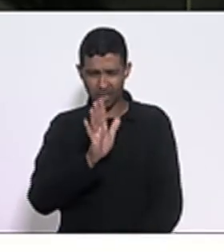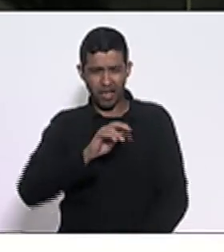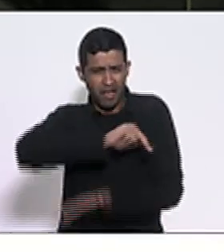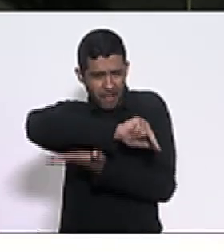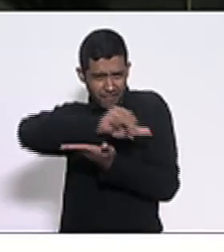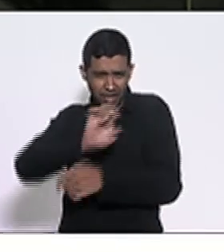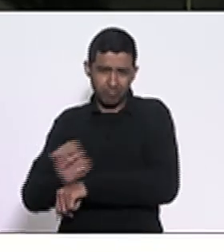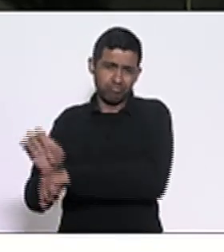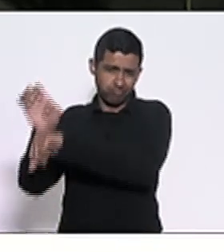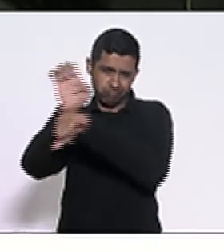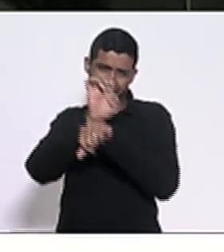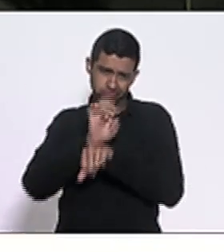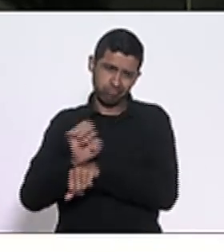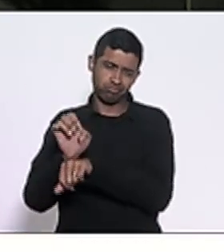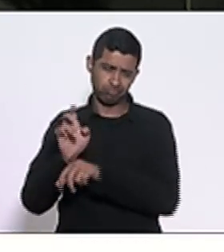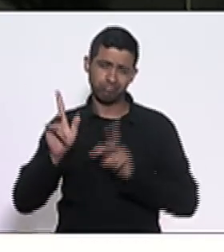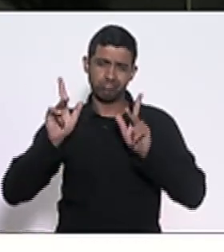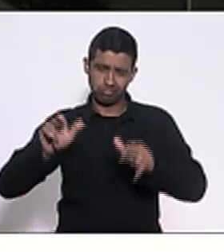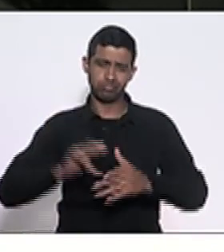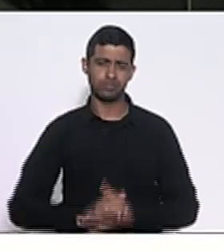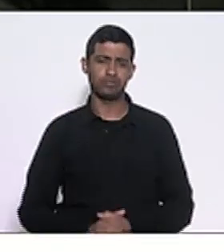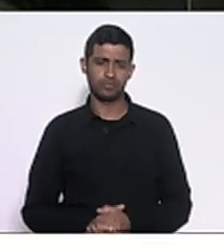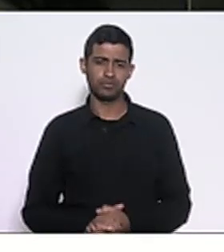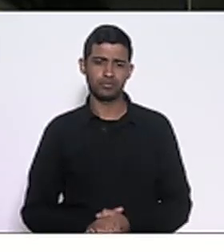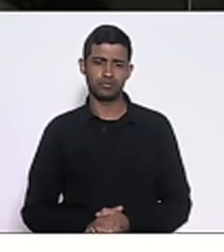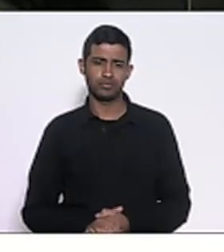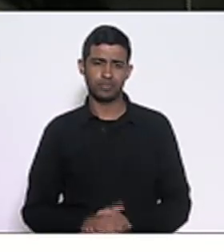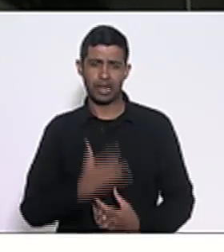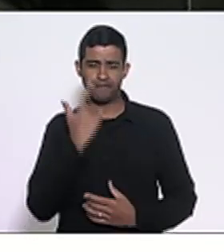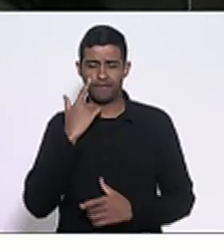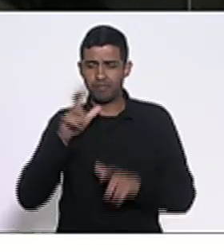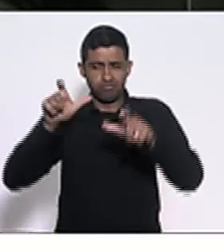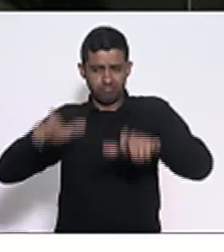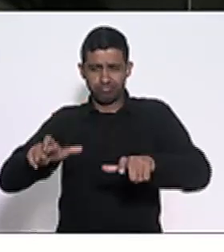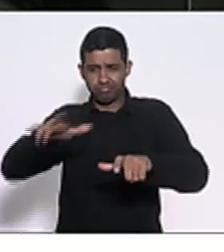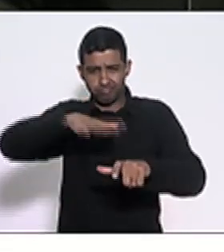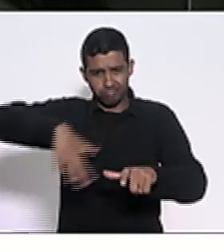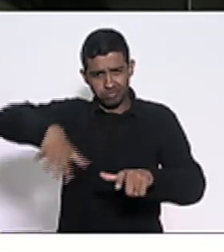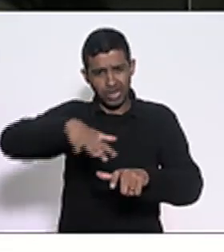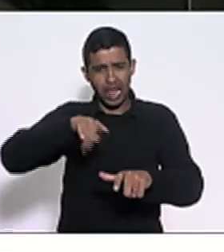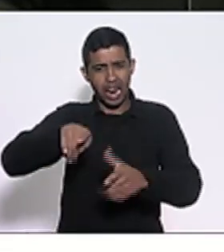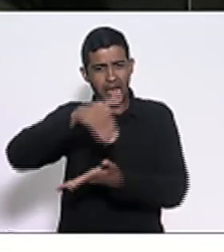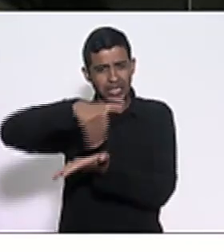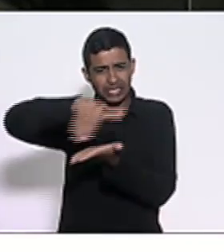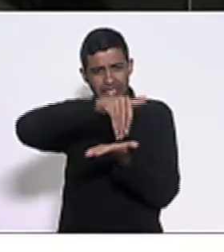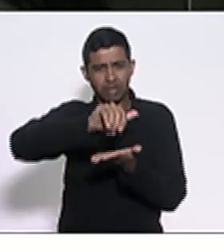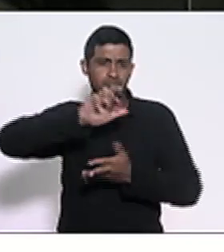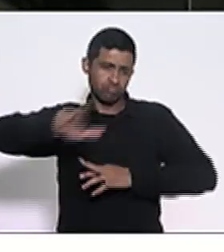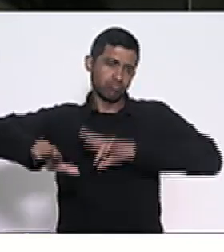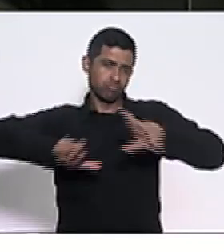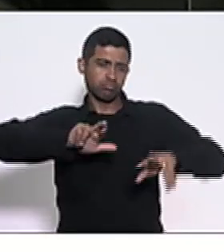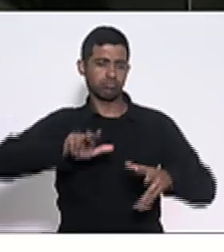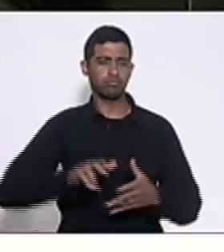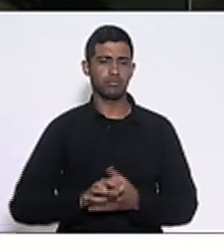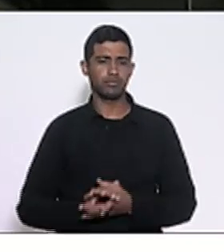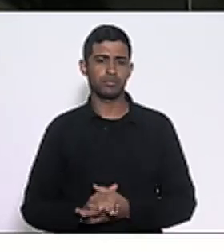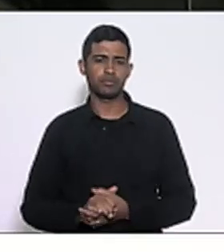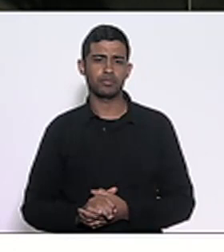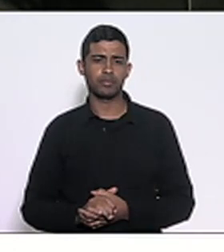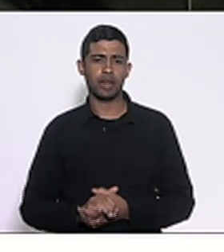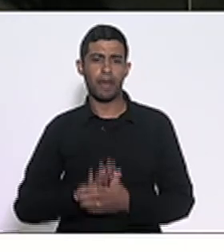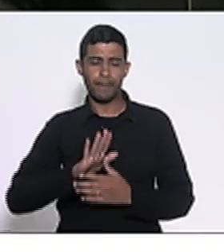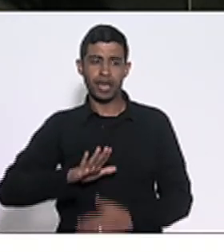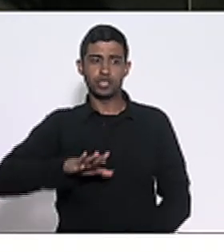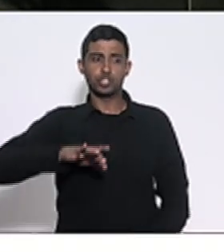tem essa localização em secretarias diferentes. Na